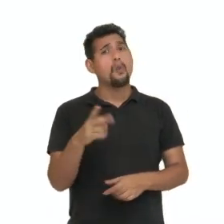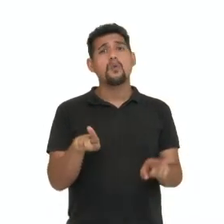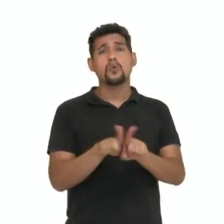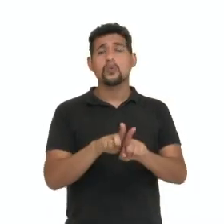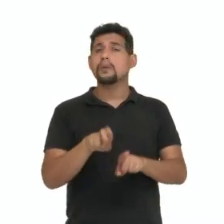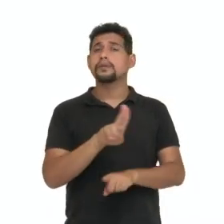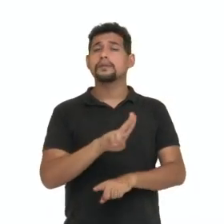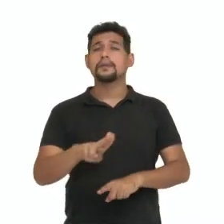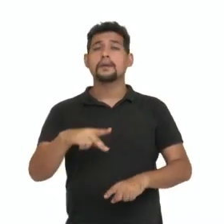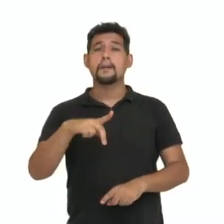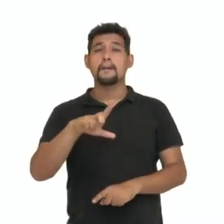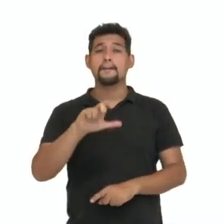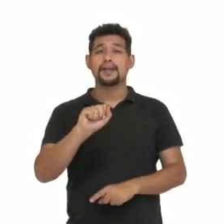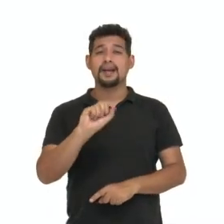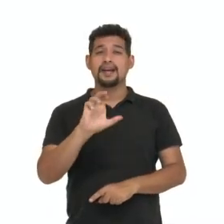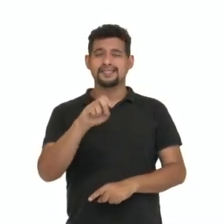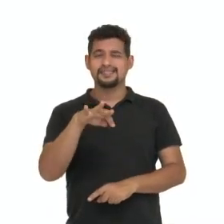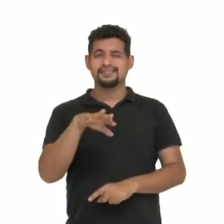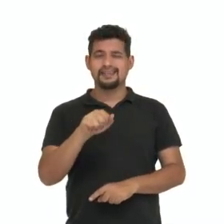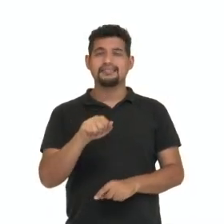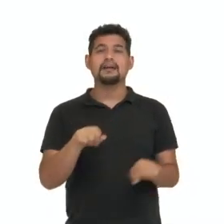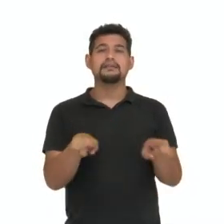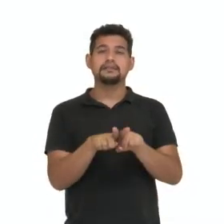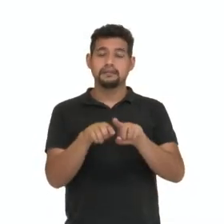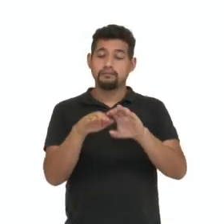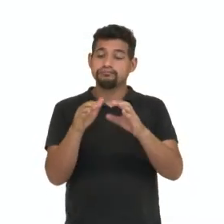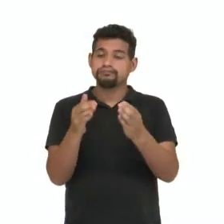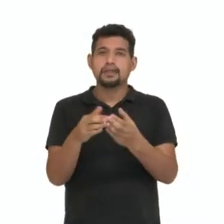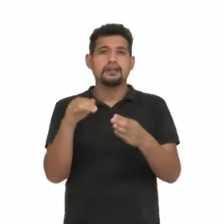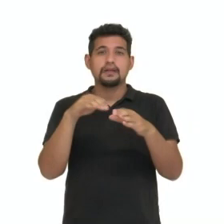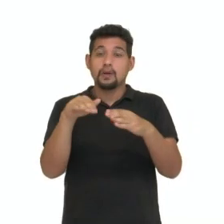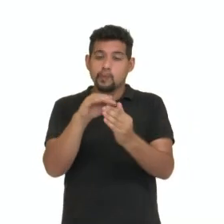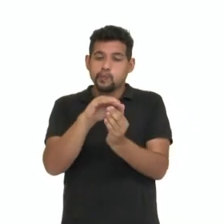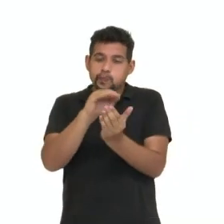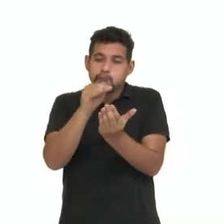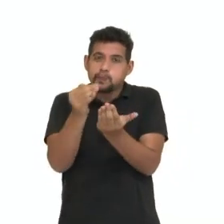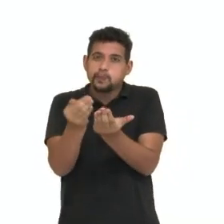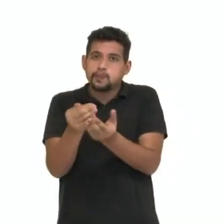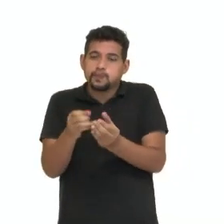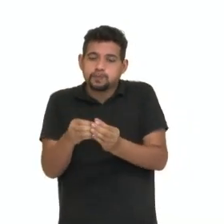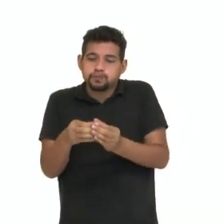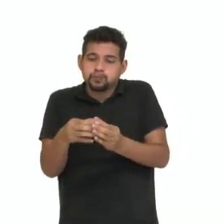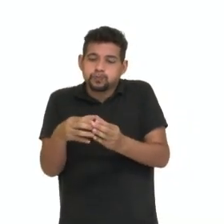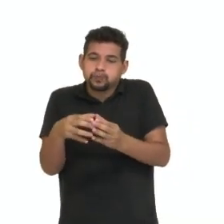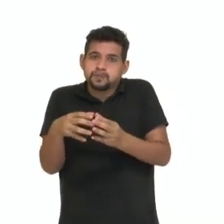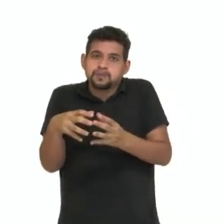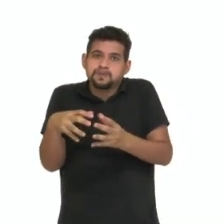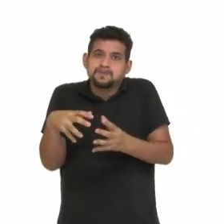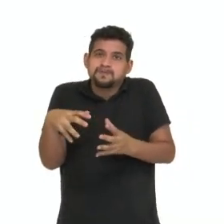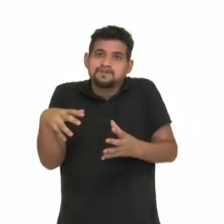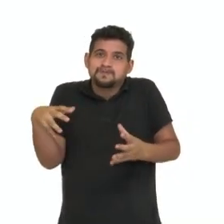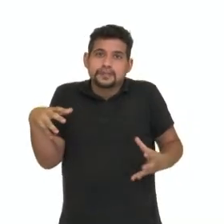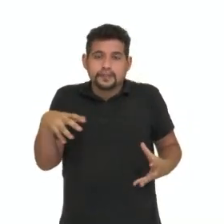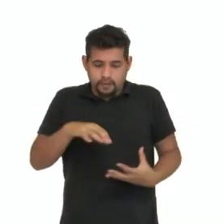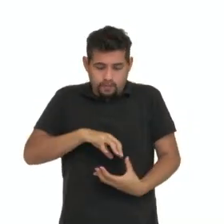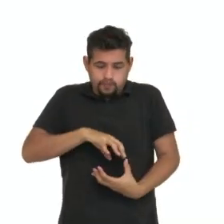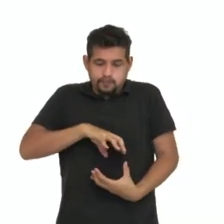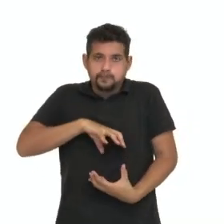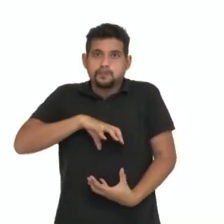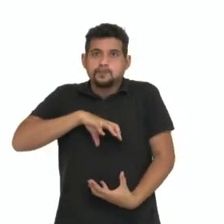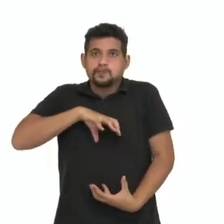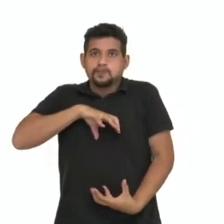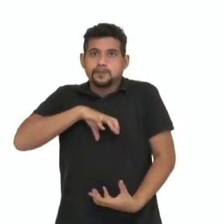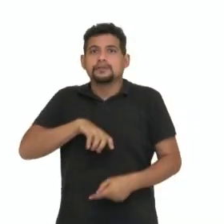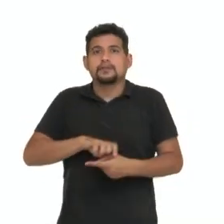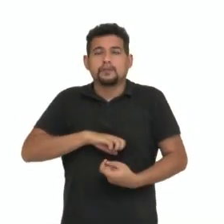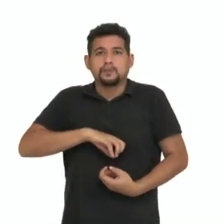que têm a placenta, então o bebê vai se desenvolver dentro da placenta, e aí inclui-se os seres humanos. Então os filhotes eles